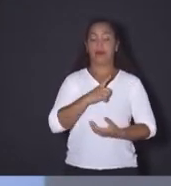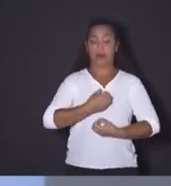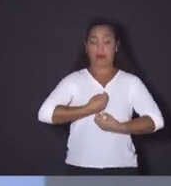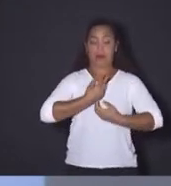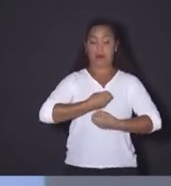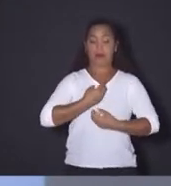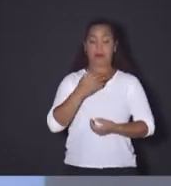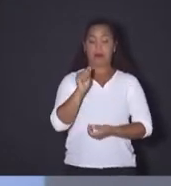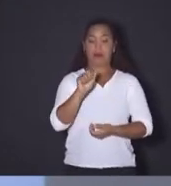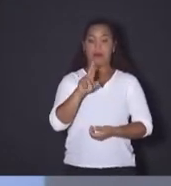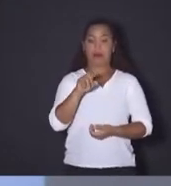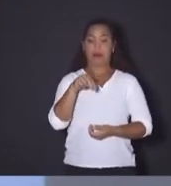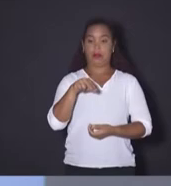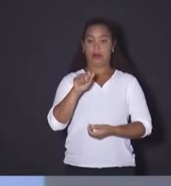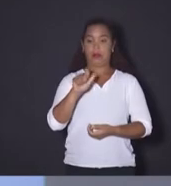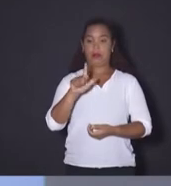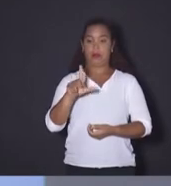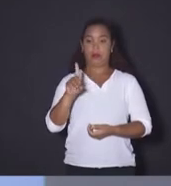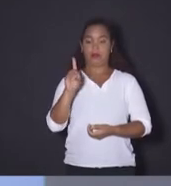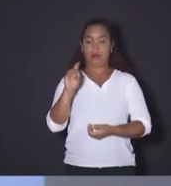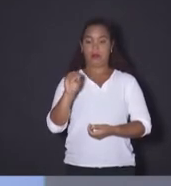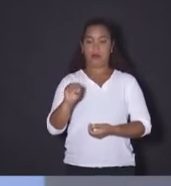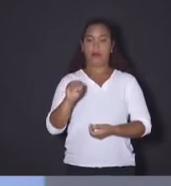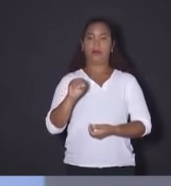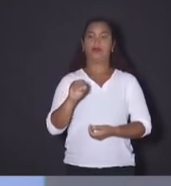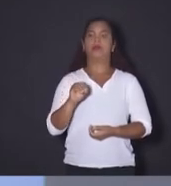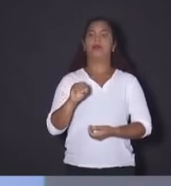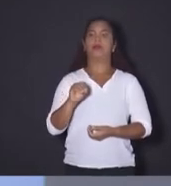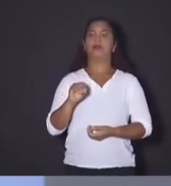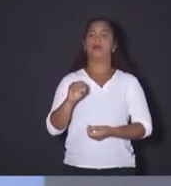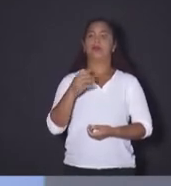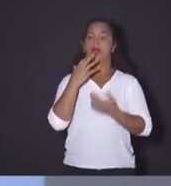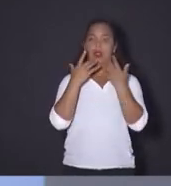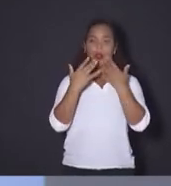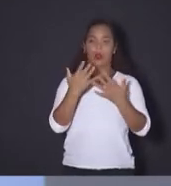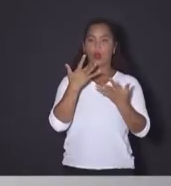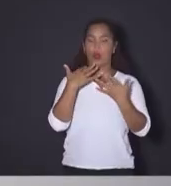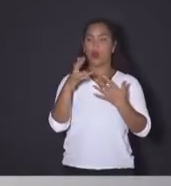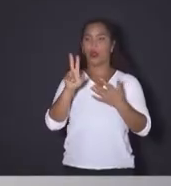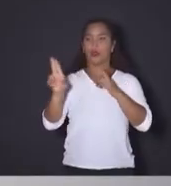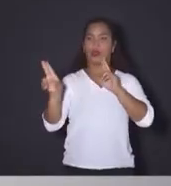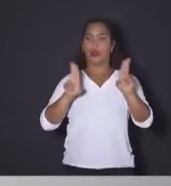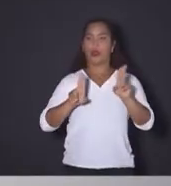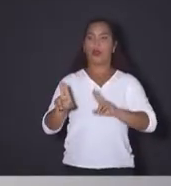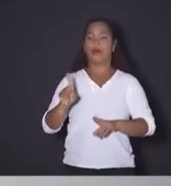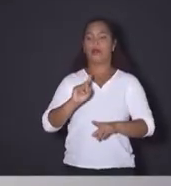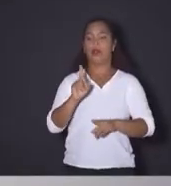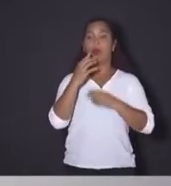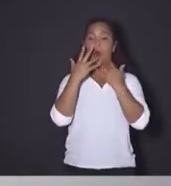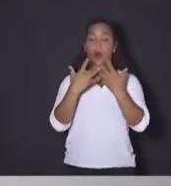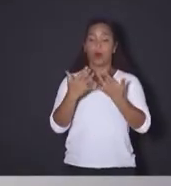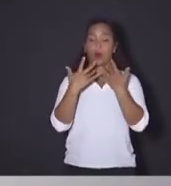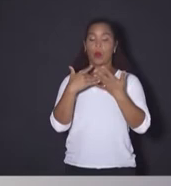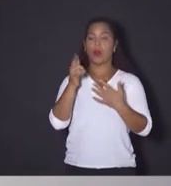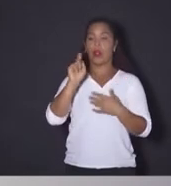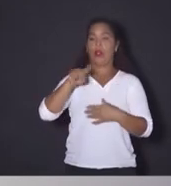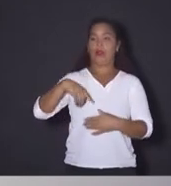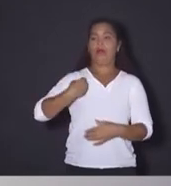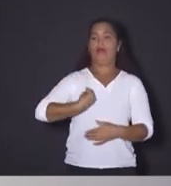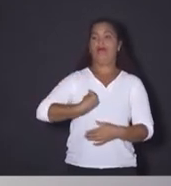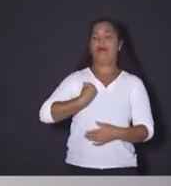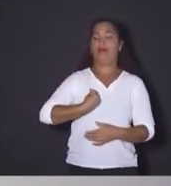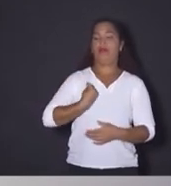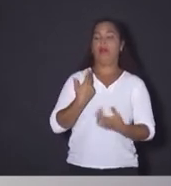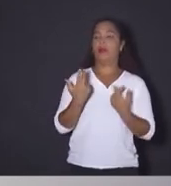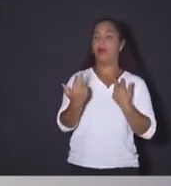que ele vai dizer que as cores não são os nomes das cores as cores são a vida das cores né ea gente vai brincar então que o diagnóstico das pessoas não são as